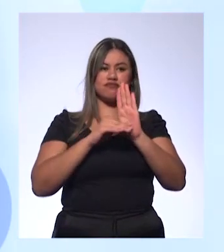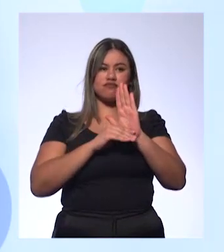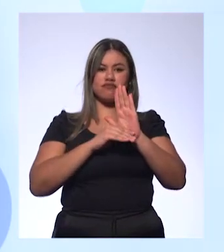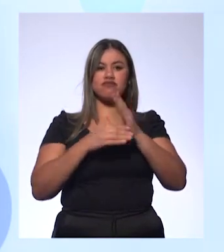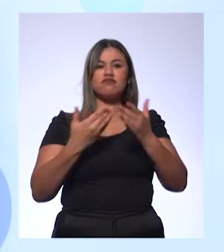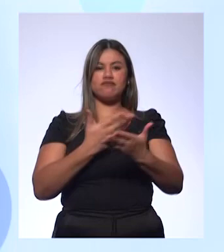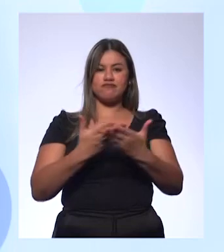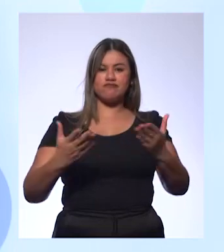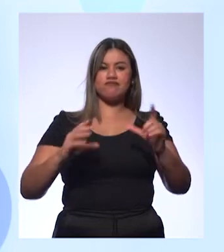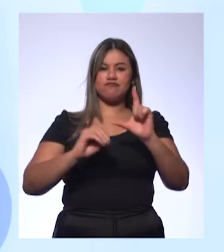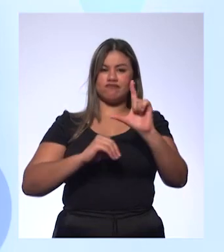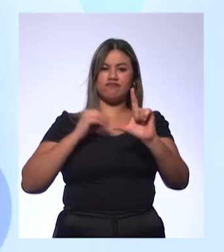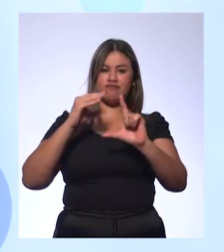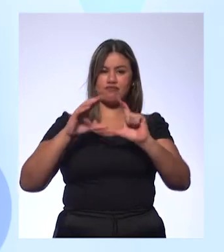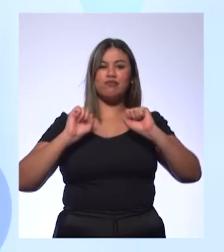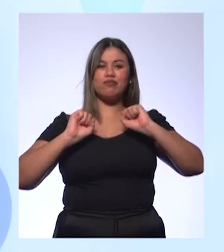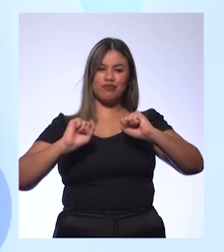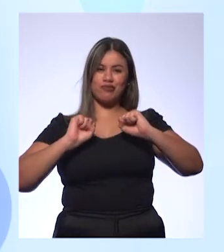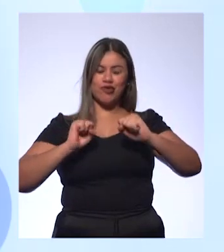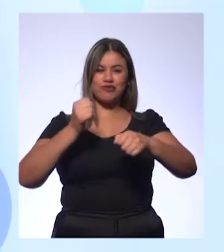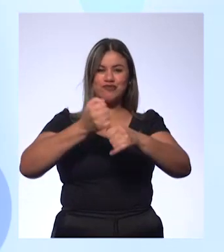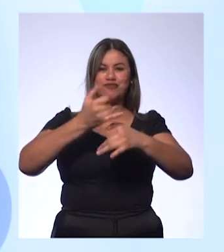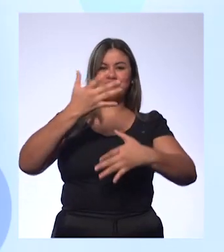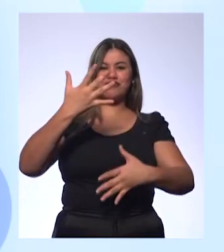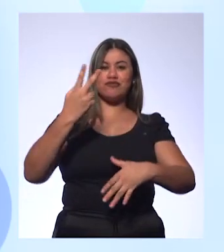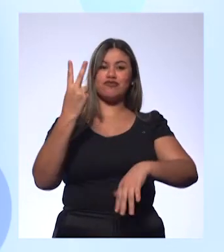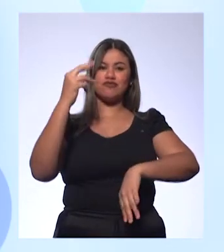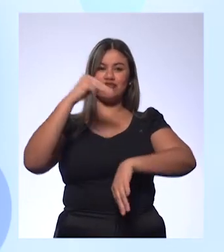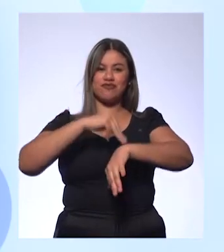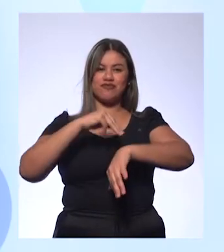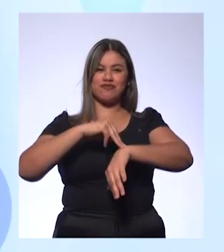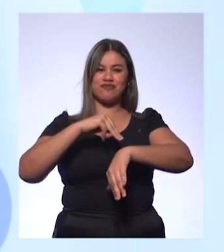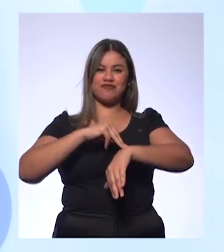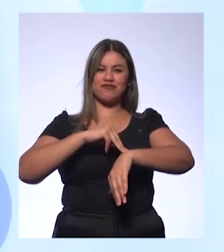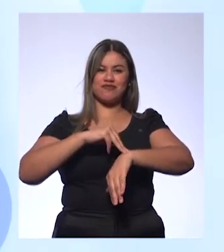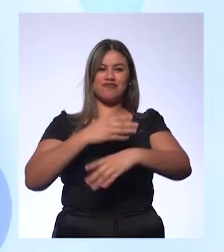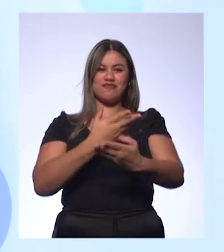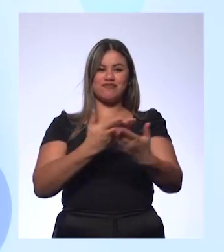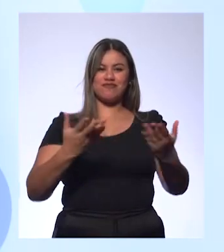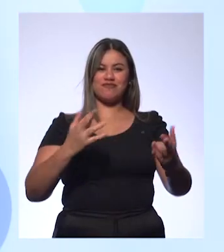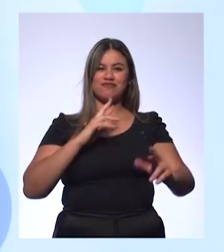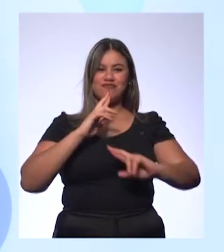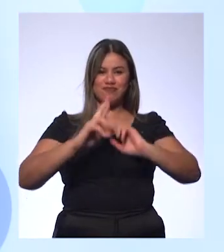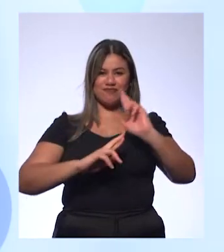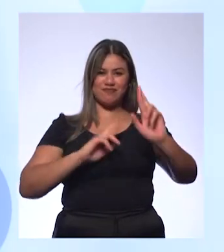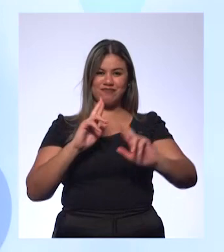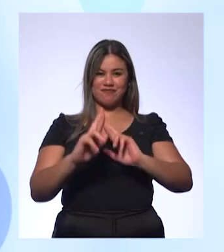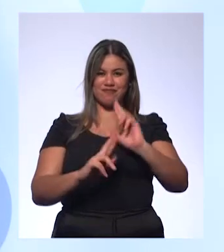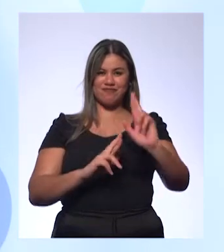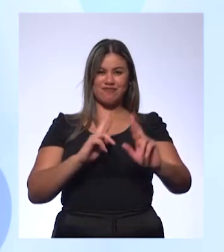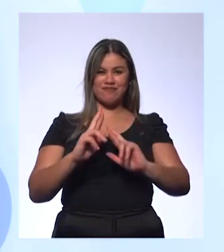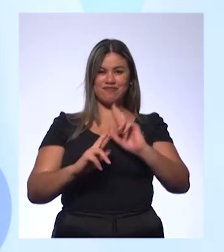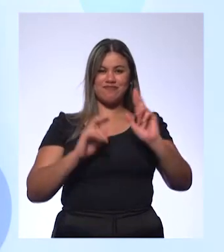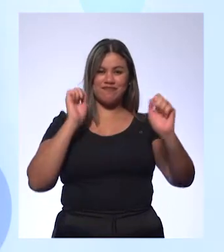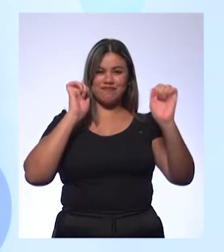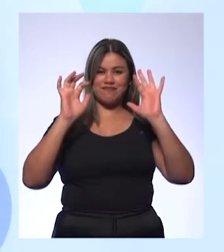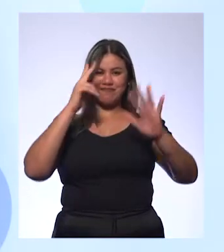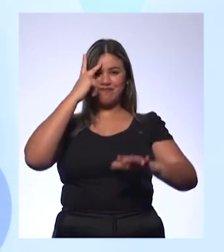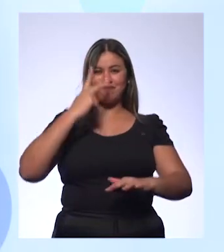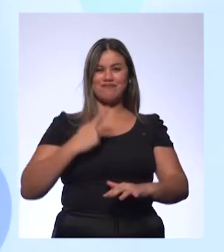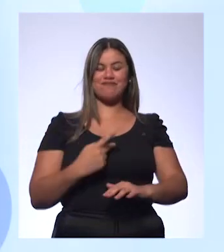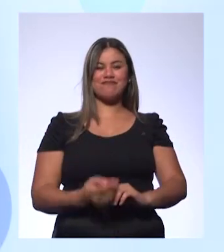vocês podem compartilhar também conosco pelo chat. 2 minutinhos para vocês realizarem essa atividade de